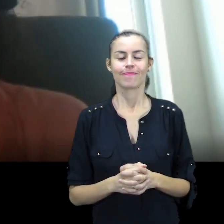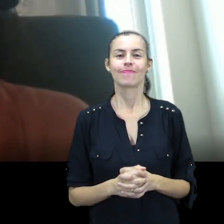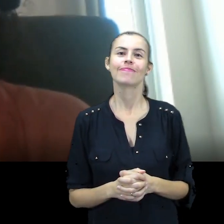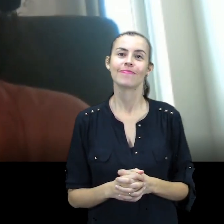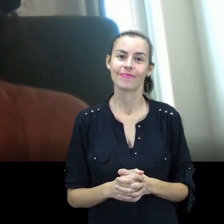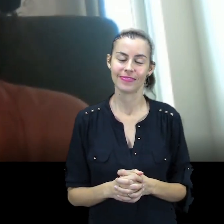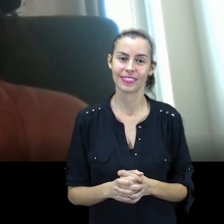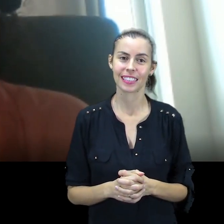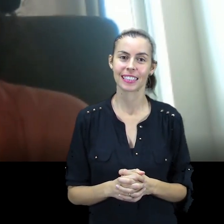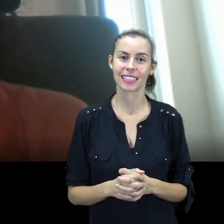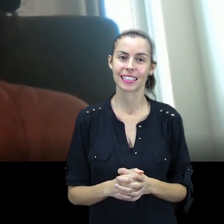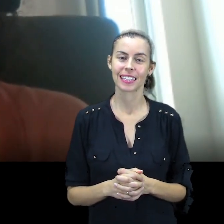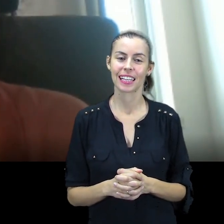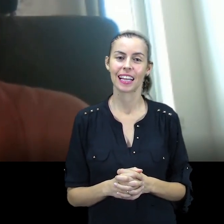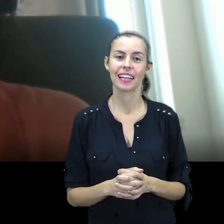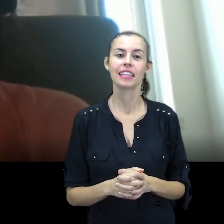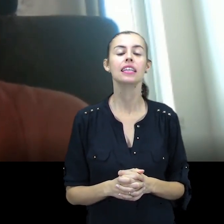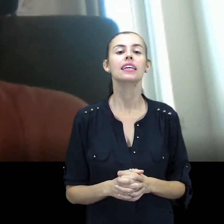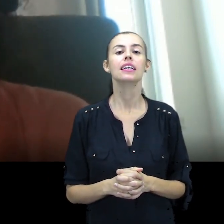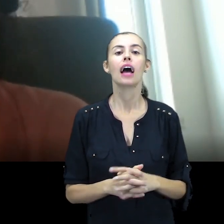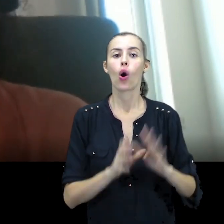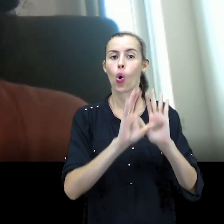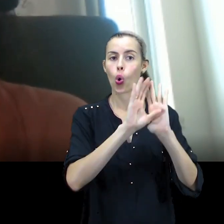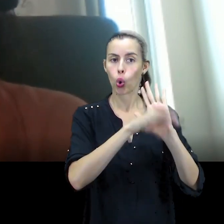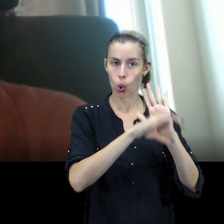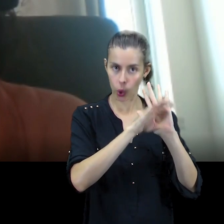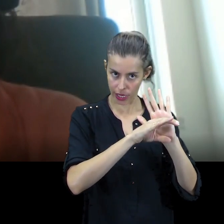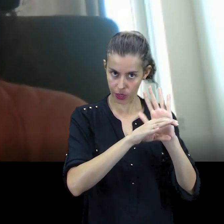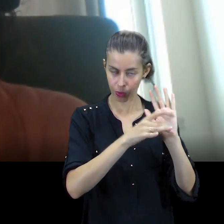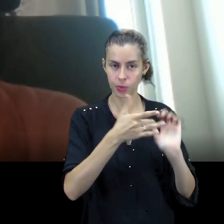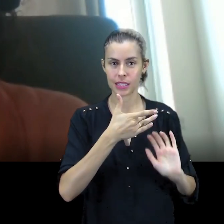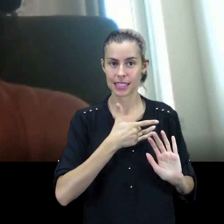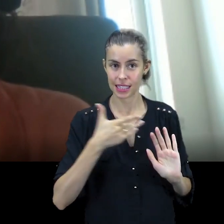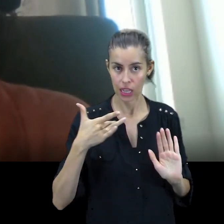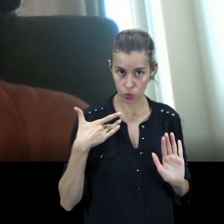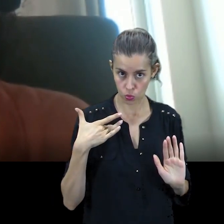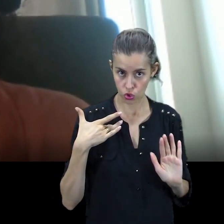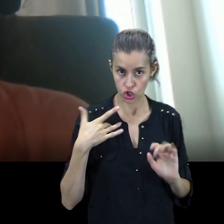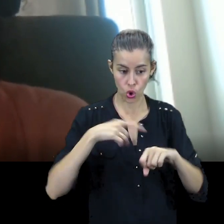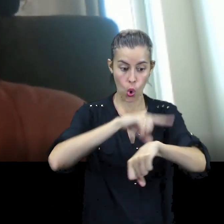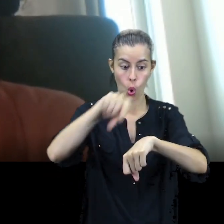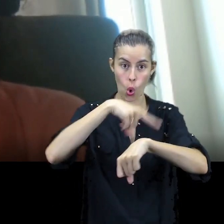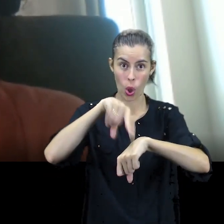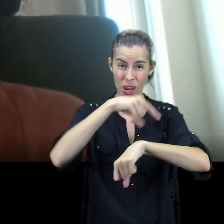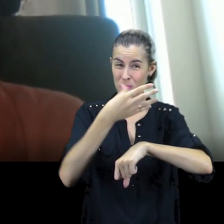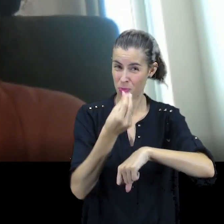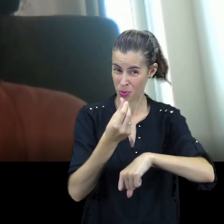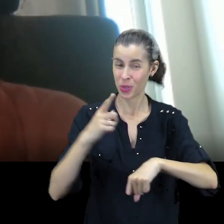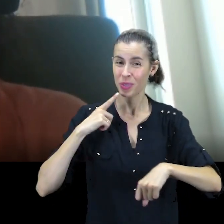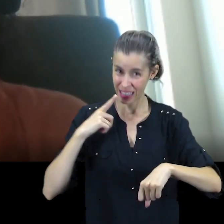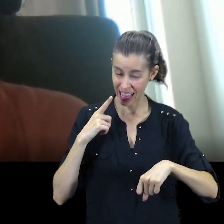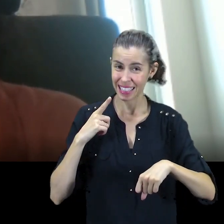universitário, dentro das unidades básicas de saúde. Então, os estudantes dos cursos de saúde, eles já têm